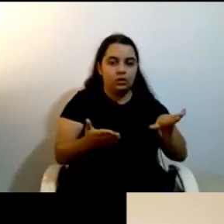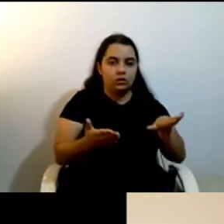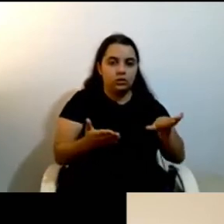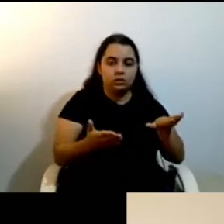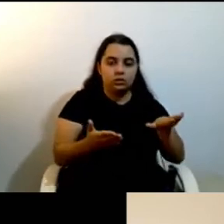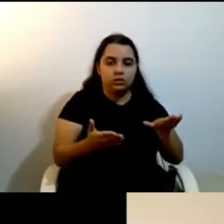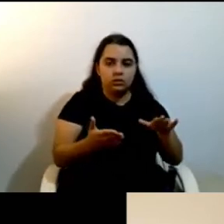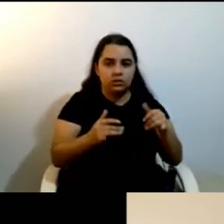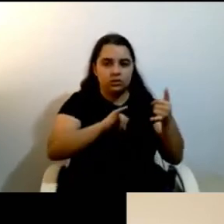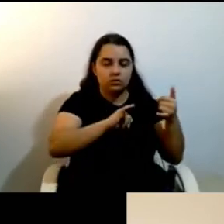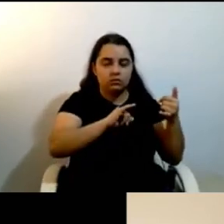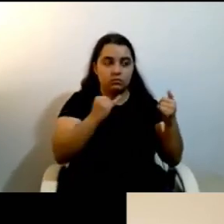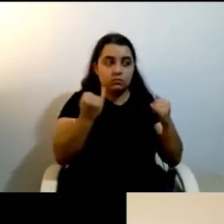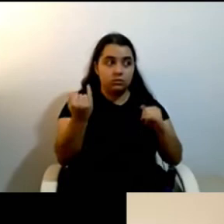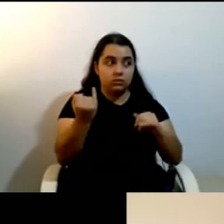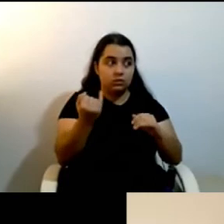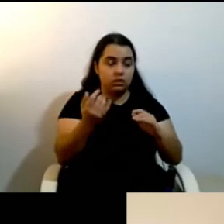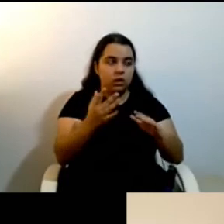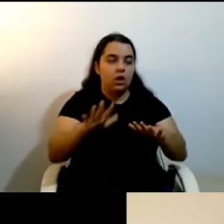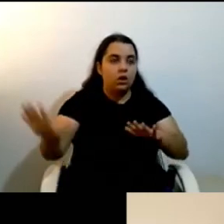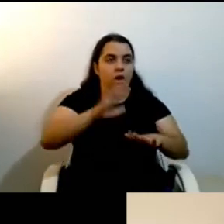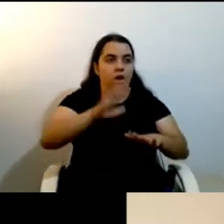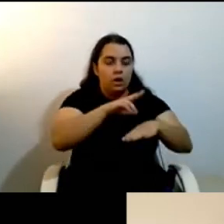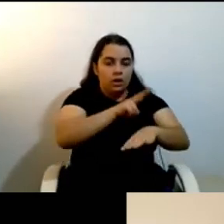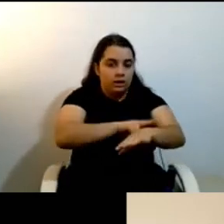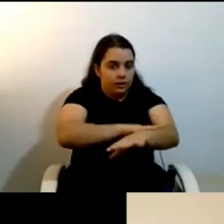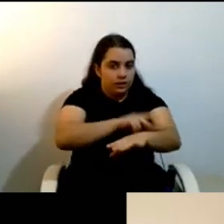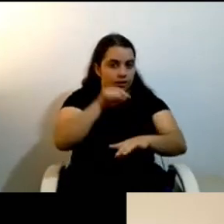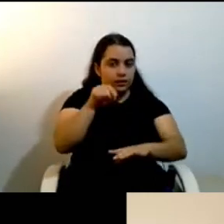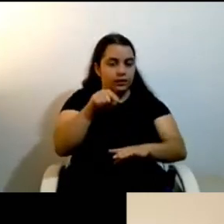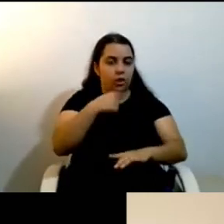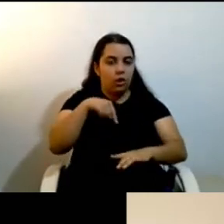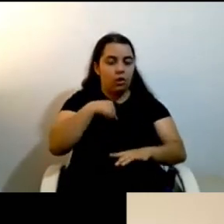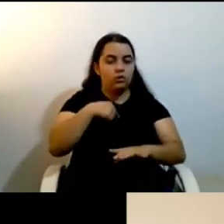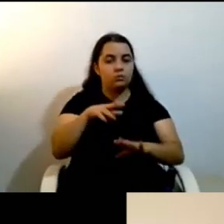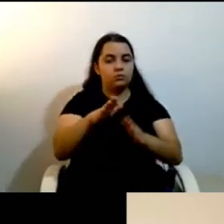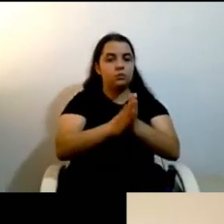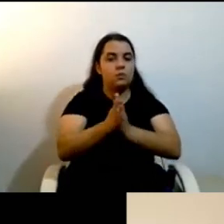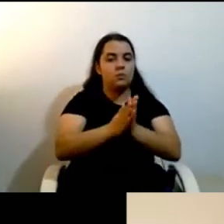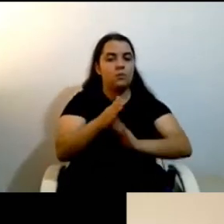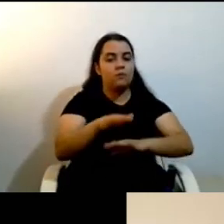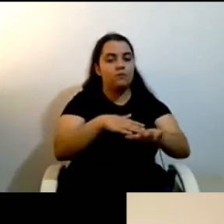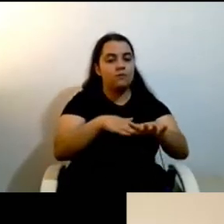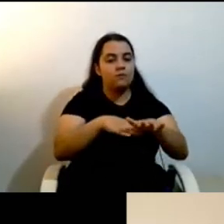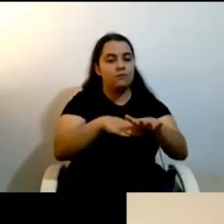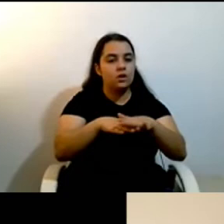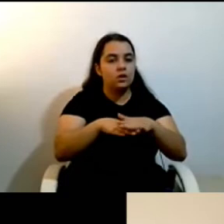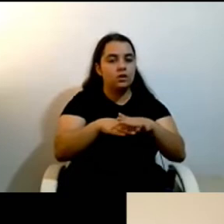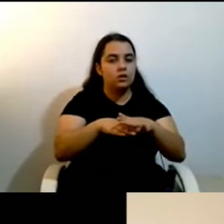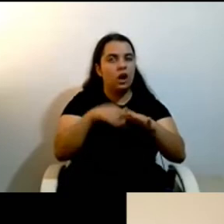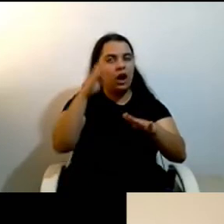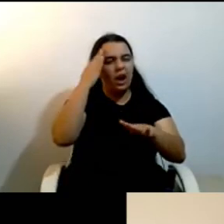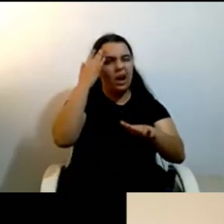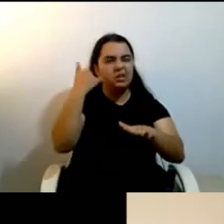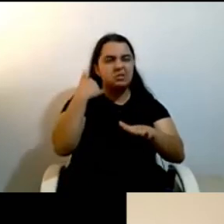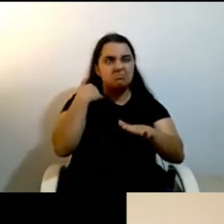Investigação e Consultoria do Instituto Nacional de Administração, onde precisamente tivemos a oportunidade de realizar um estudo, acho que